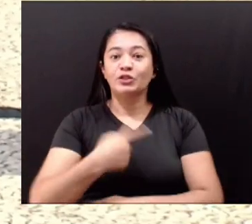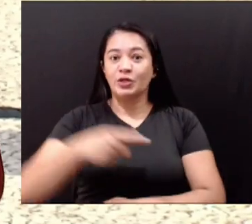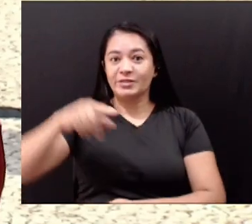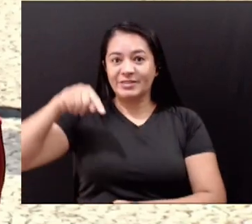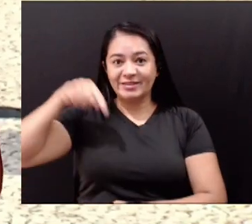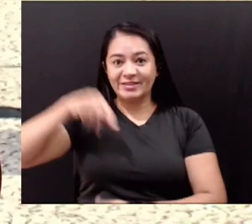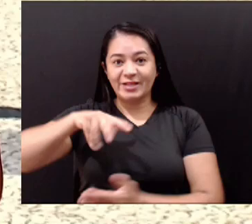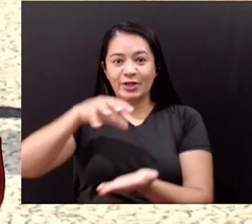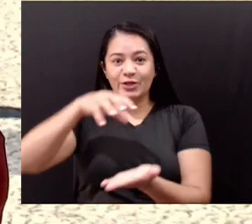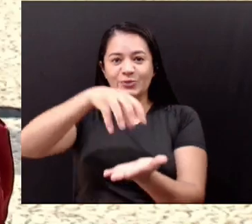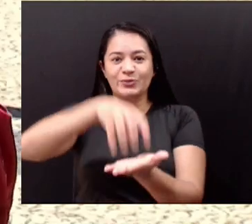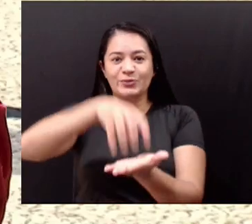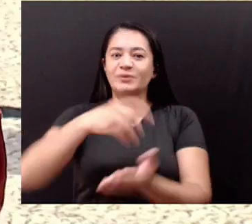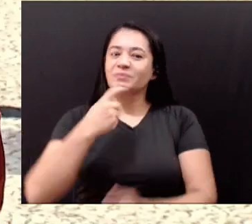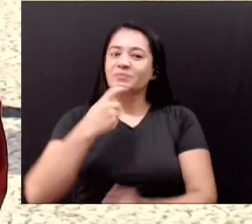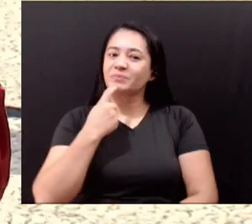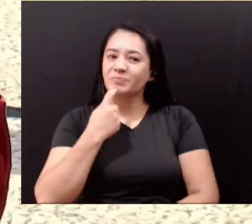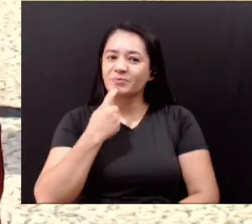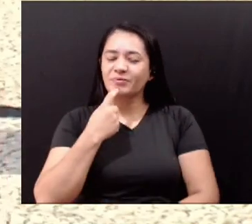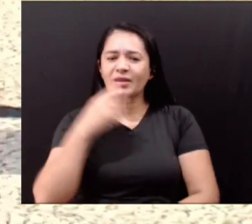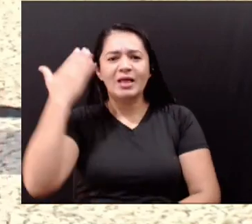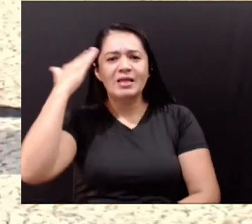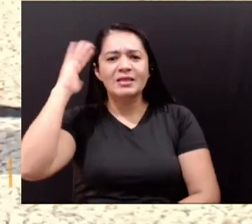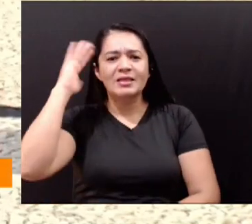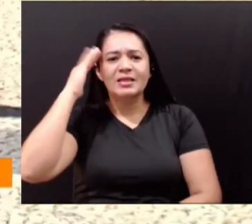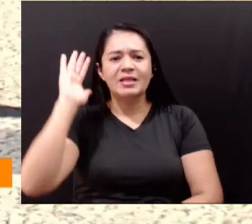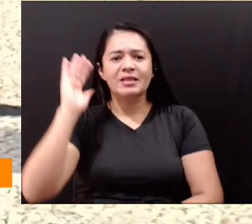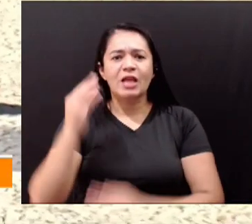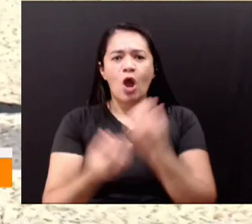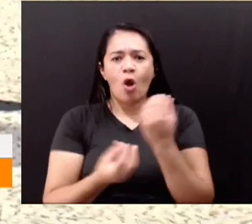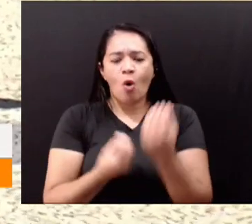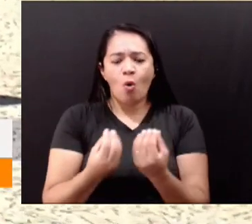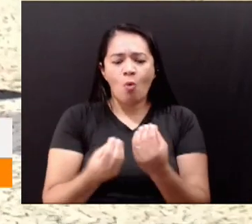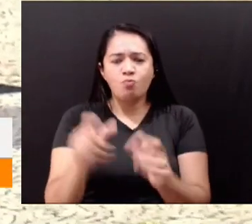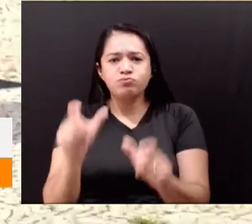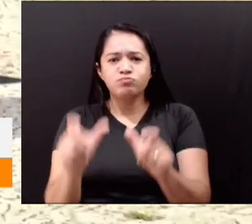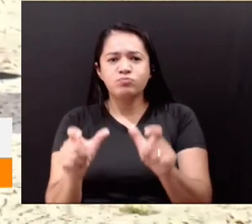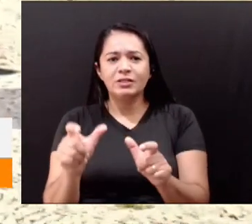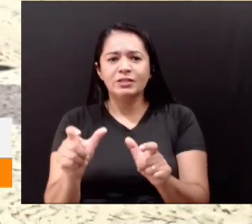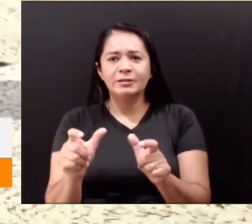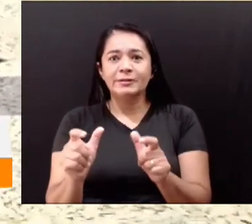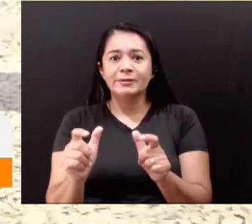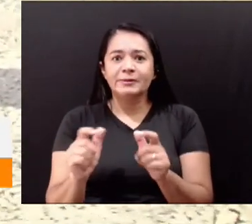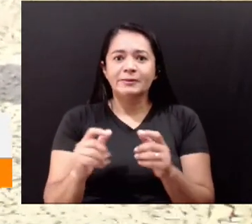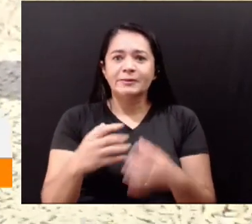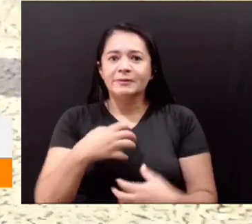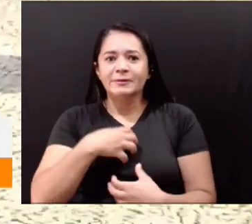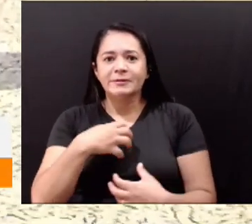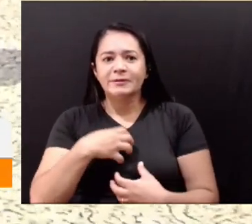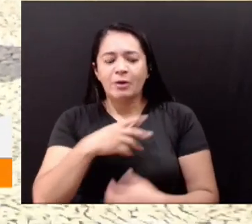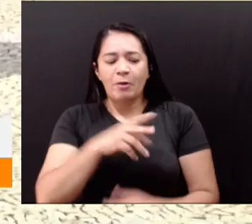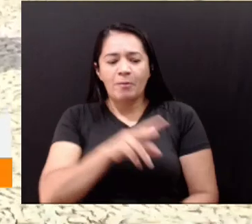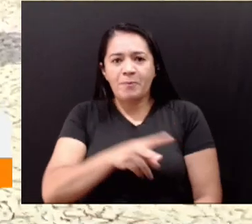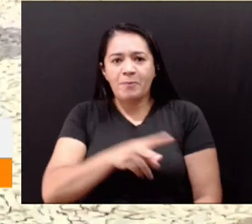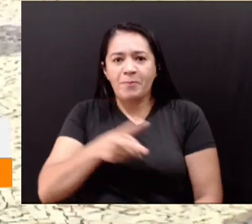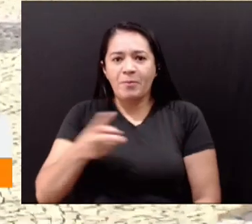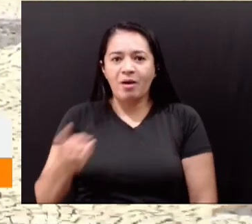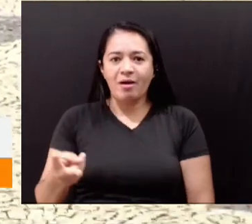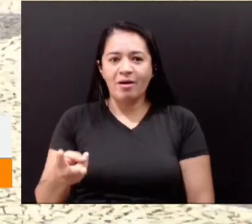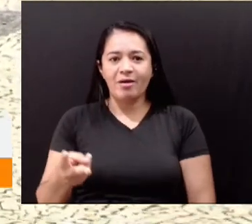Campinas para entender como as pessoas lidam quando chega aquele momento de transição. Pois é, quando chega